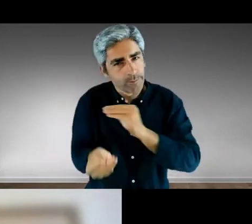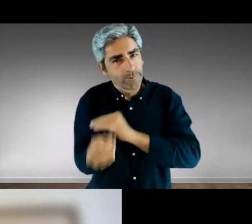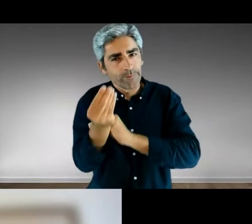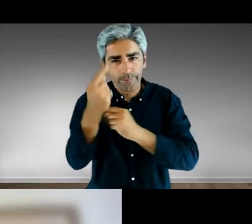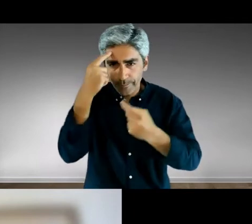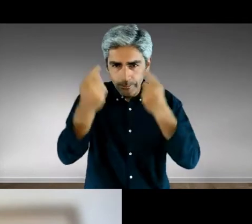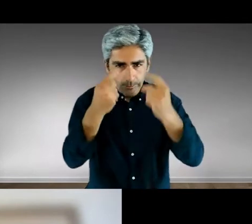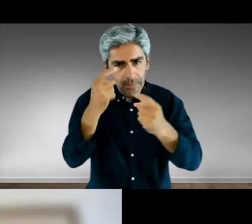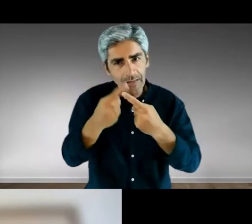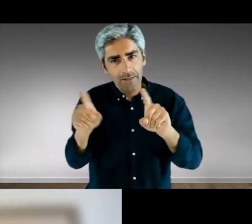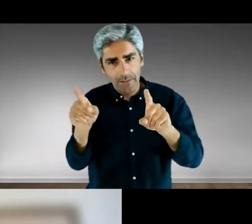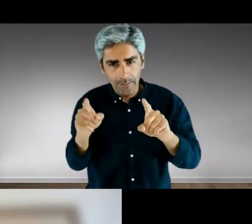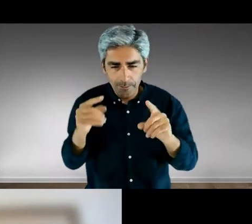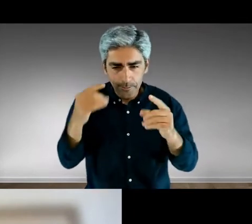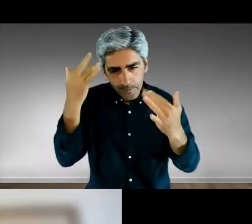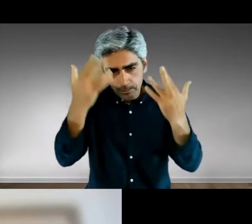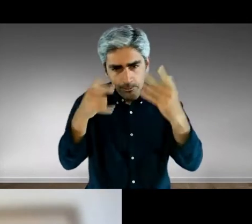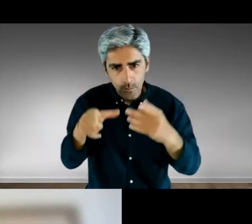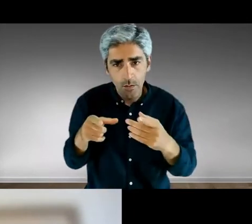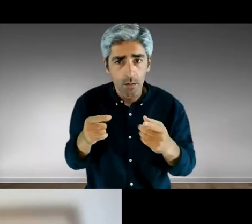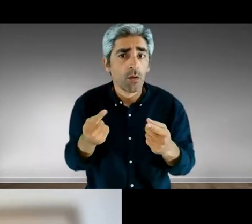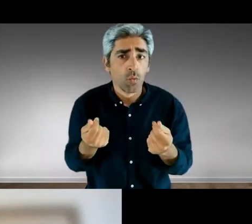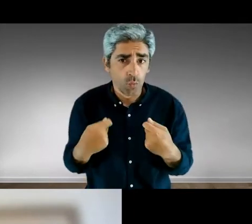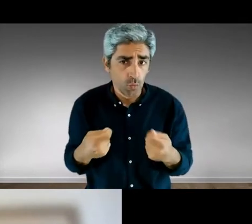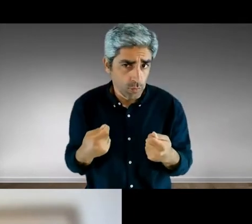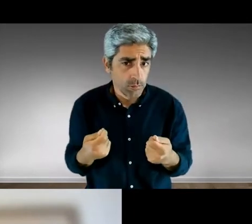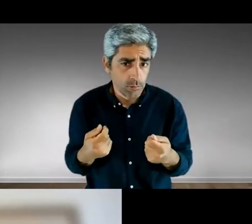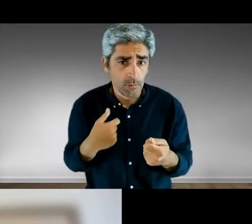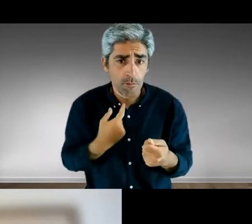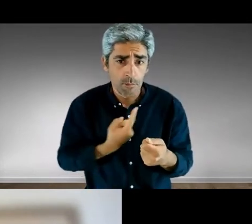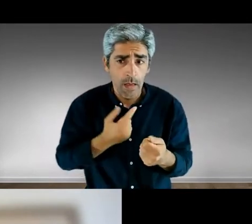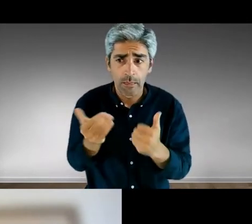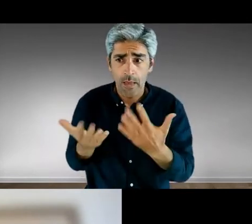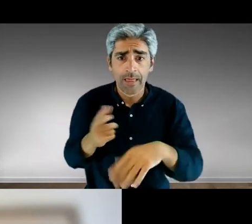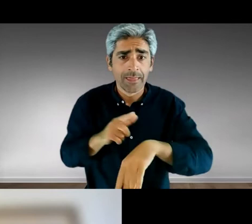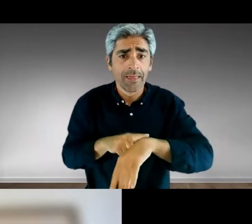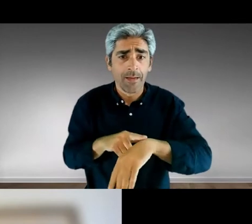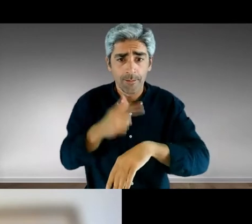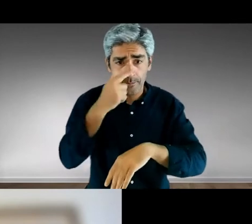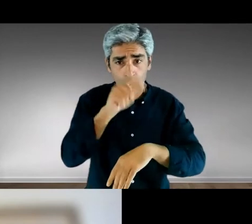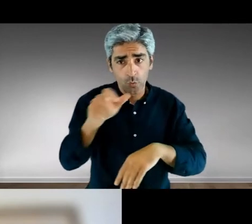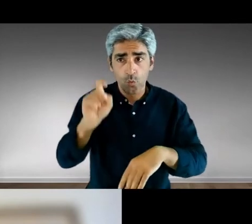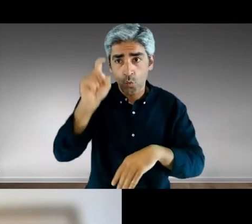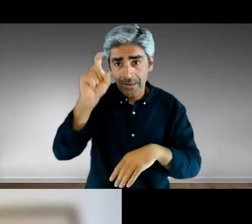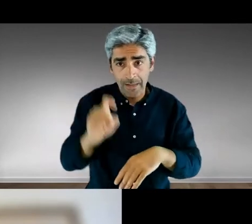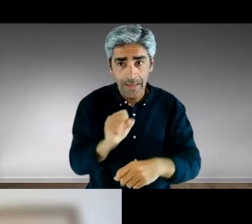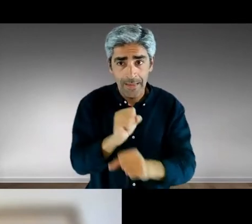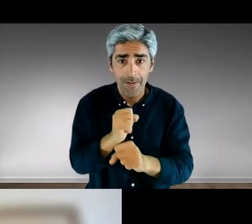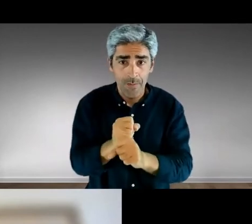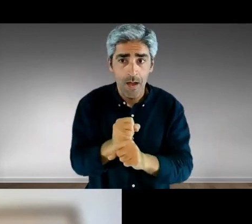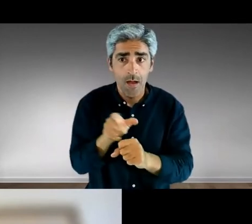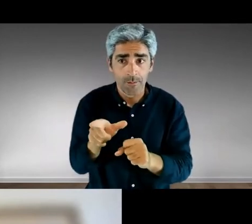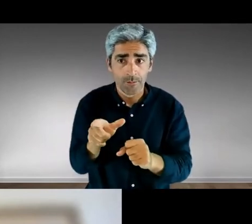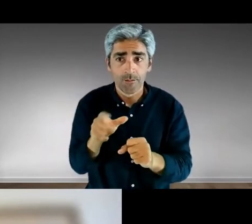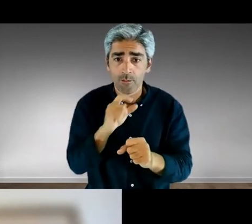pensamento divergente. Isso teve um custo. Primeiro tive que dar tempo a essas pessoas, aquele dia de trabalho das pessoas livre para elas